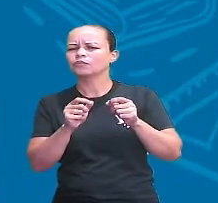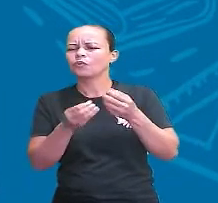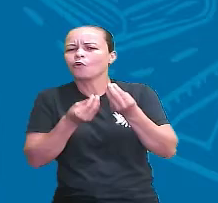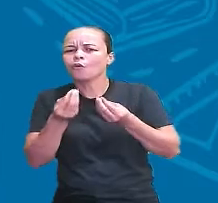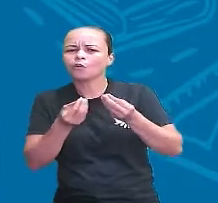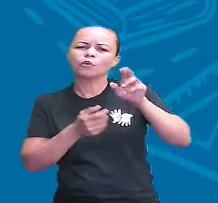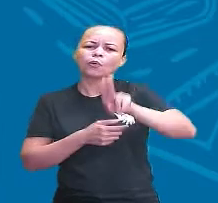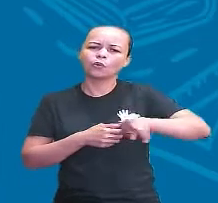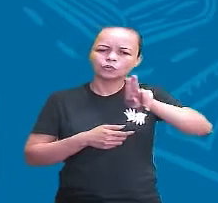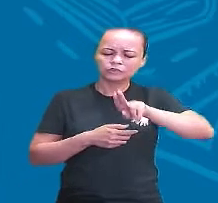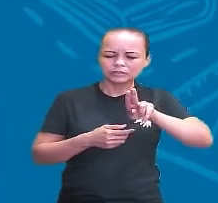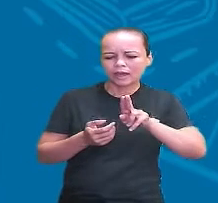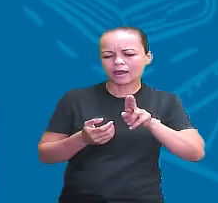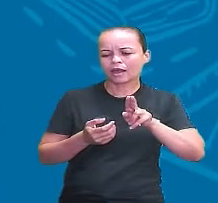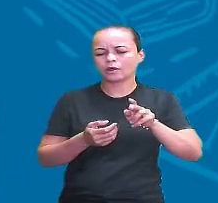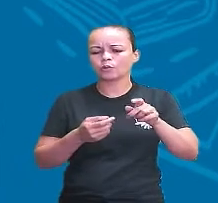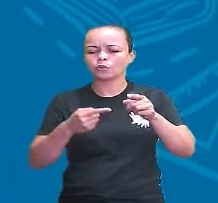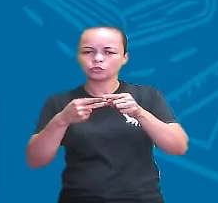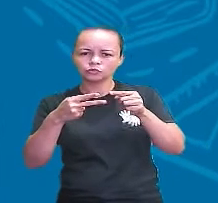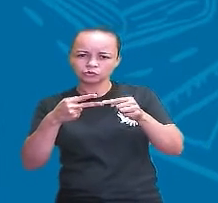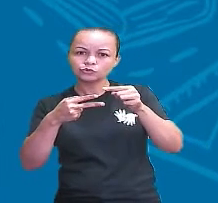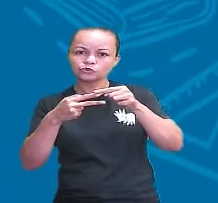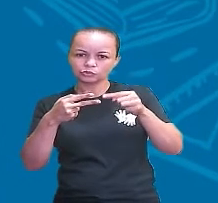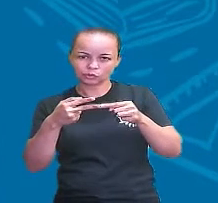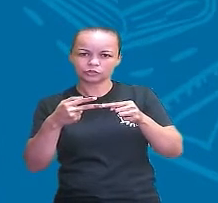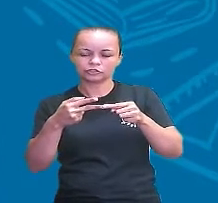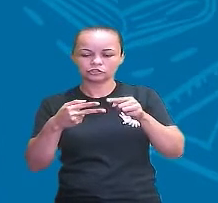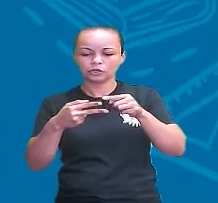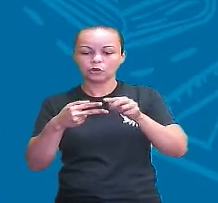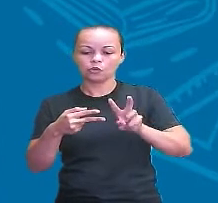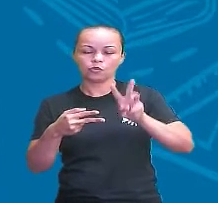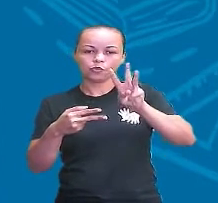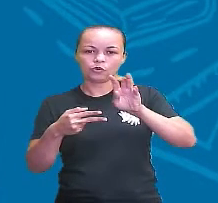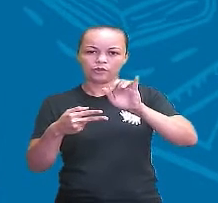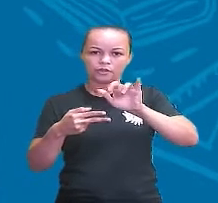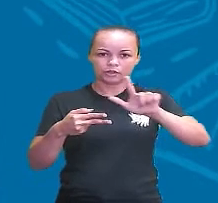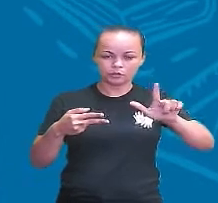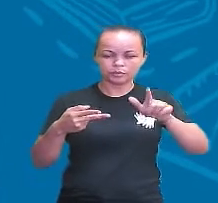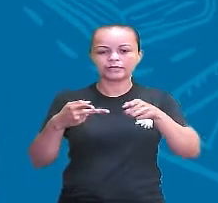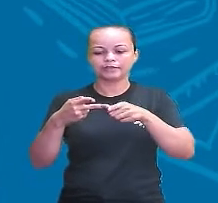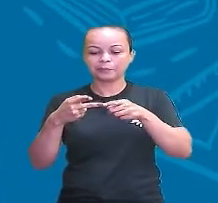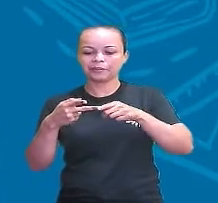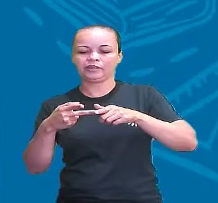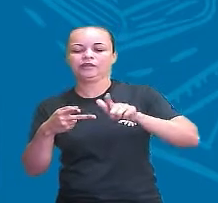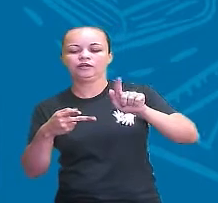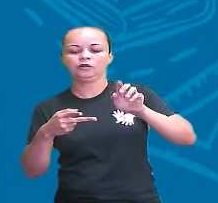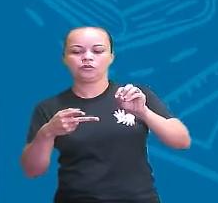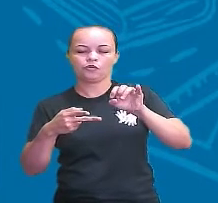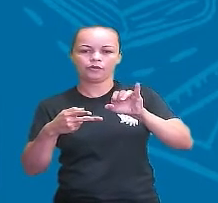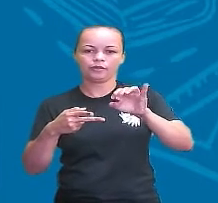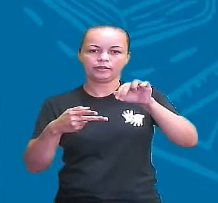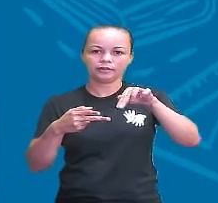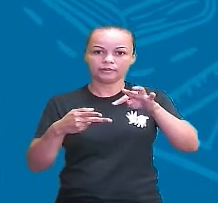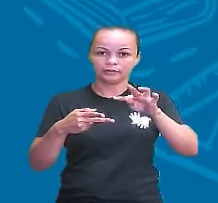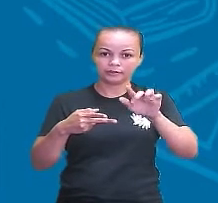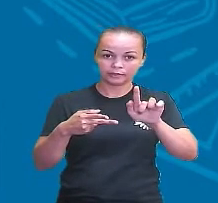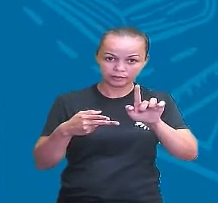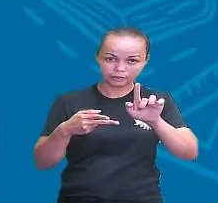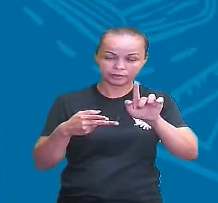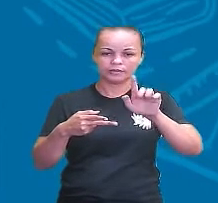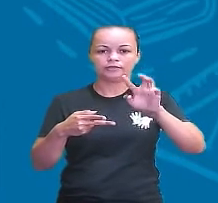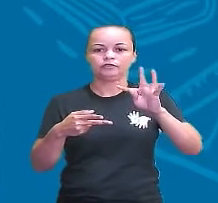adequada de você usar o will e de você usar o going to? Mas para a gente começar, a gente precisa ter um objetivo. O objetivo de hoje é